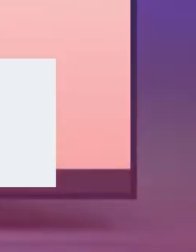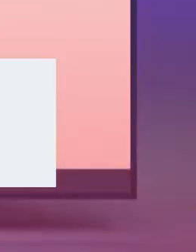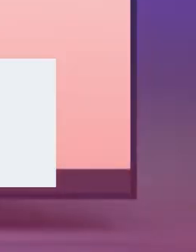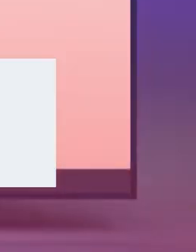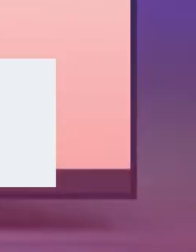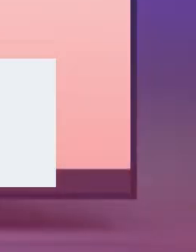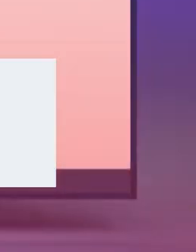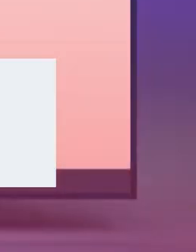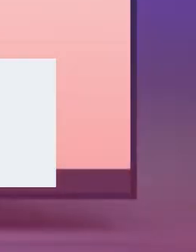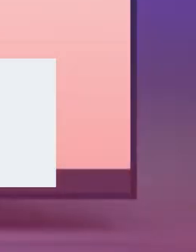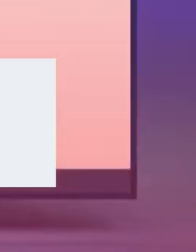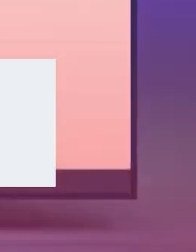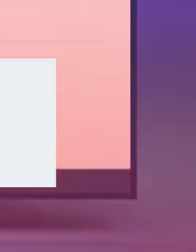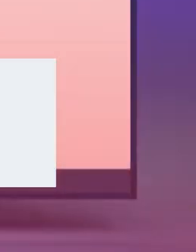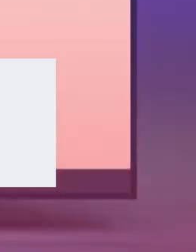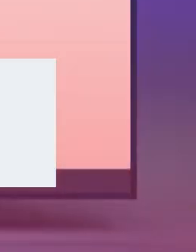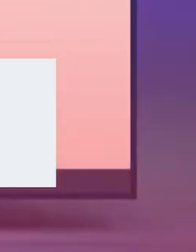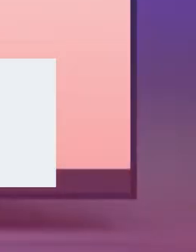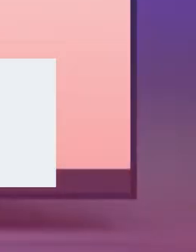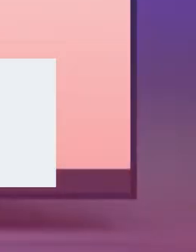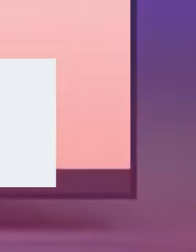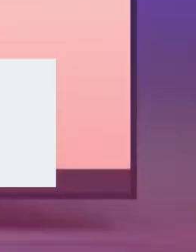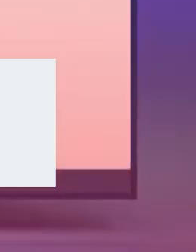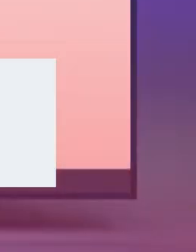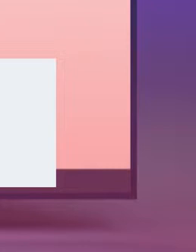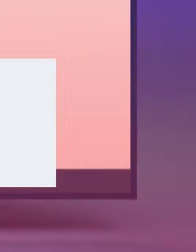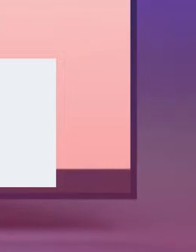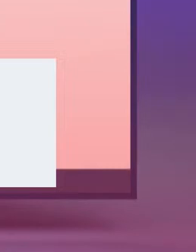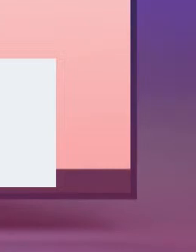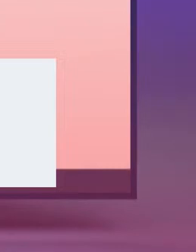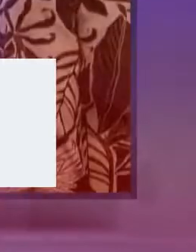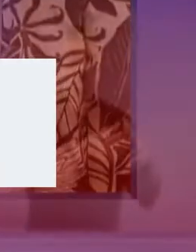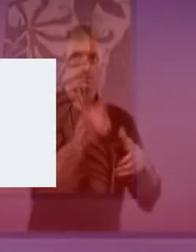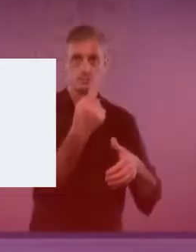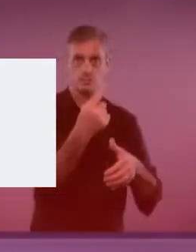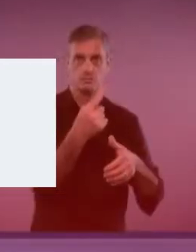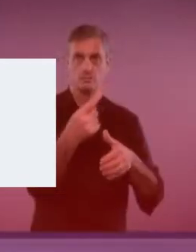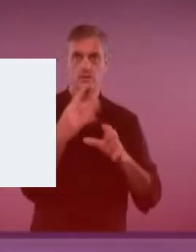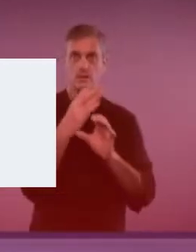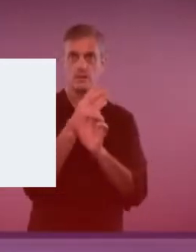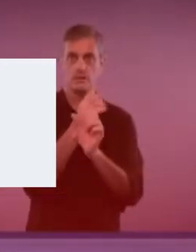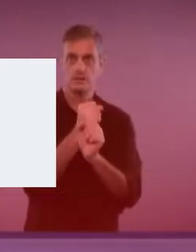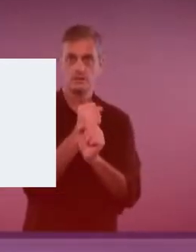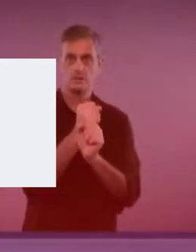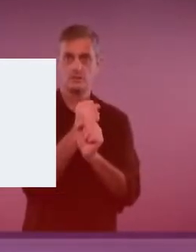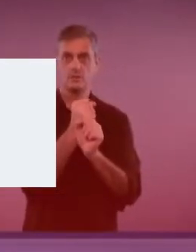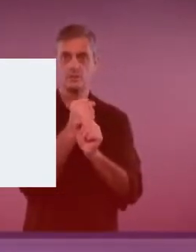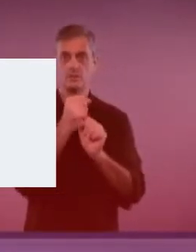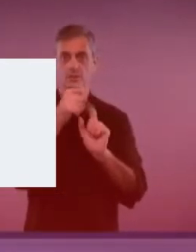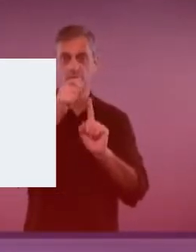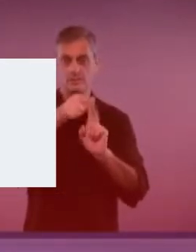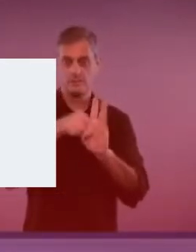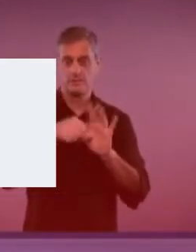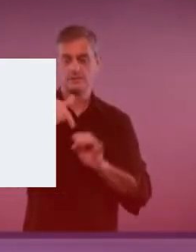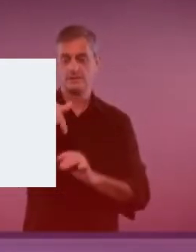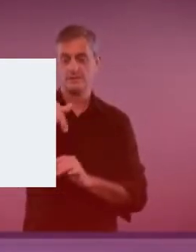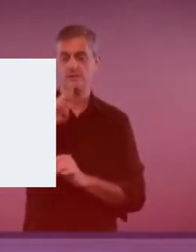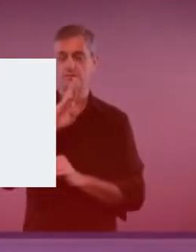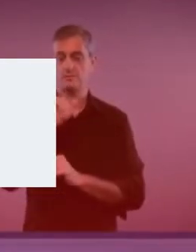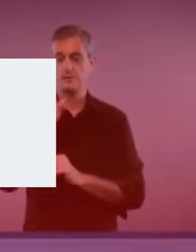Em nome da comissão, declaro fechado para o bloco 1 o valor correspondente à soma das contraprestações mensais de